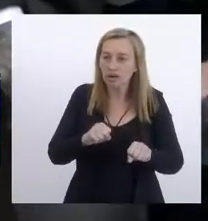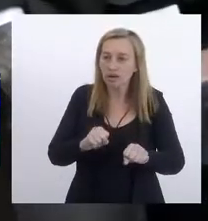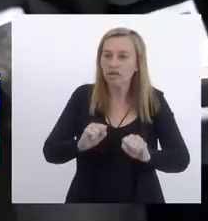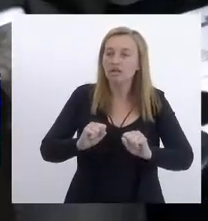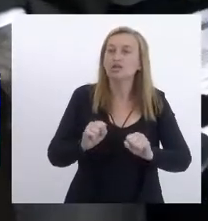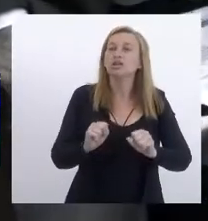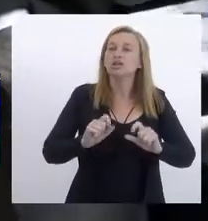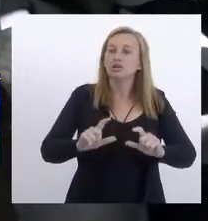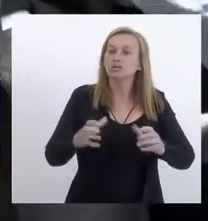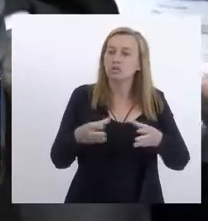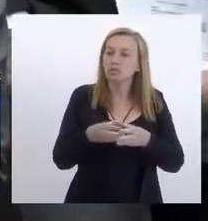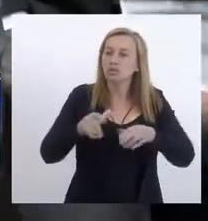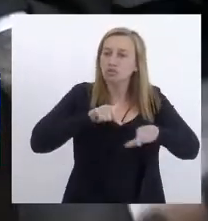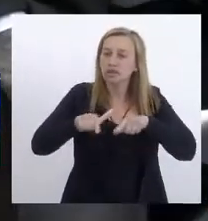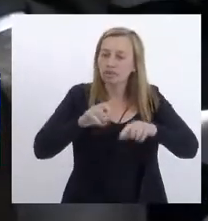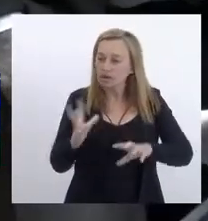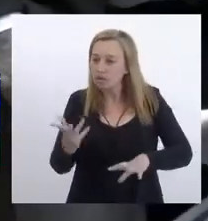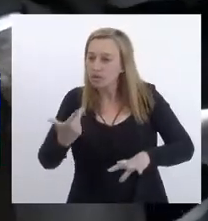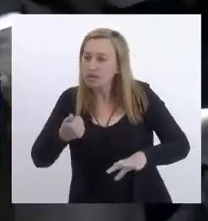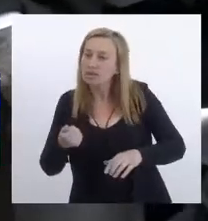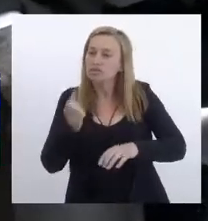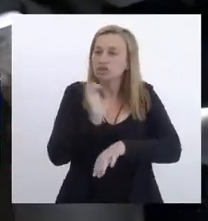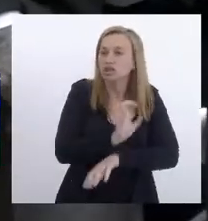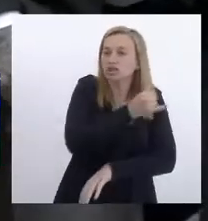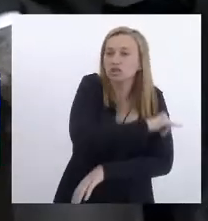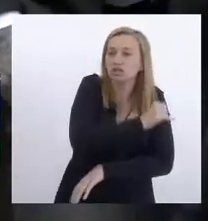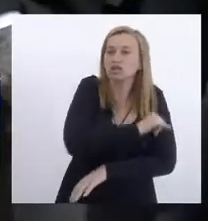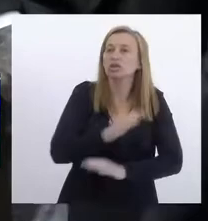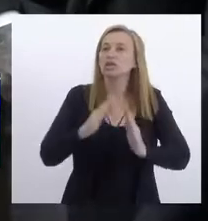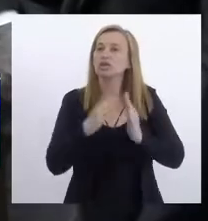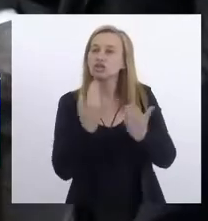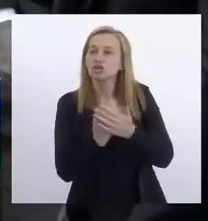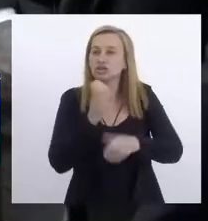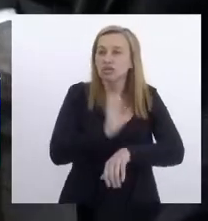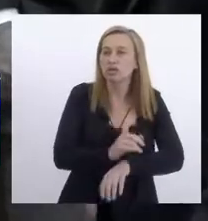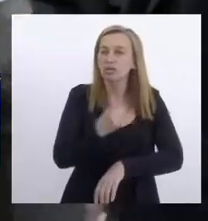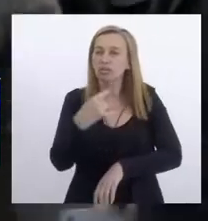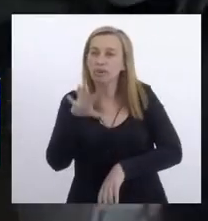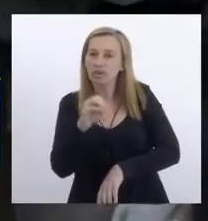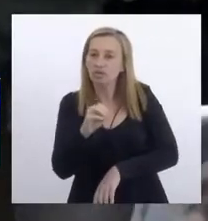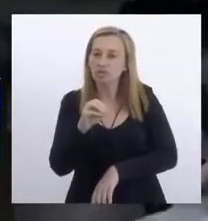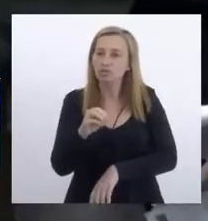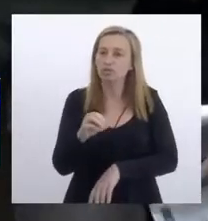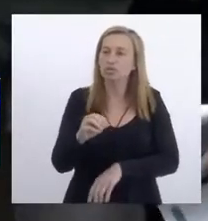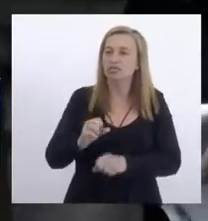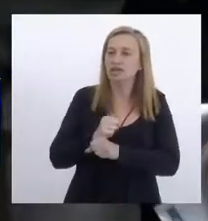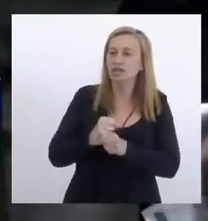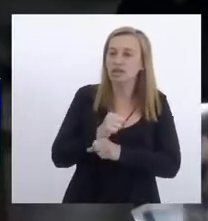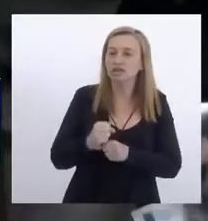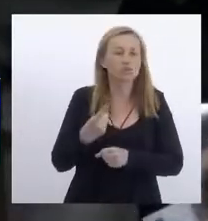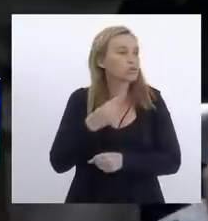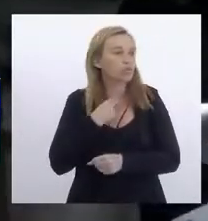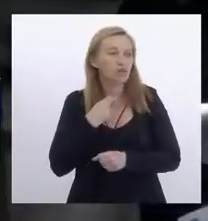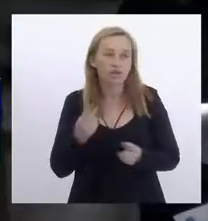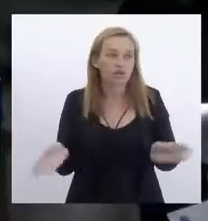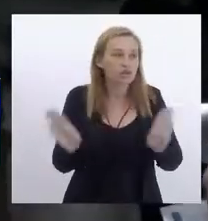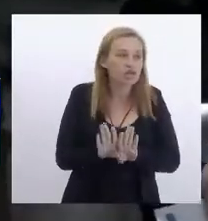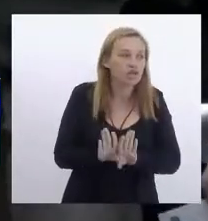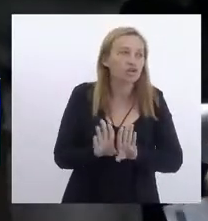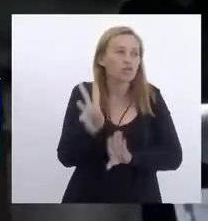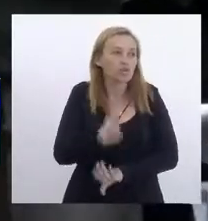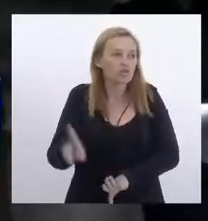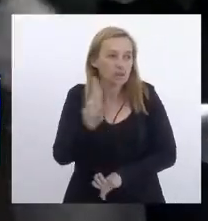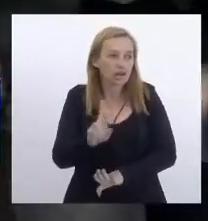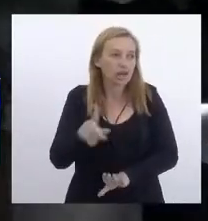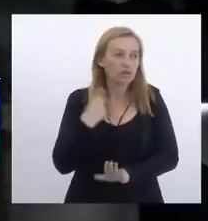trabalho qualificada no Estado do Rio de Janeiro e o Colégio Estadual Prado Júnior faz isso há muito tempo. Não dá para aceitar o fechamento desse curso e vou usar a